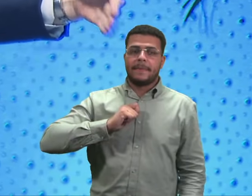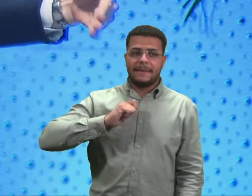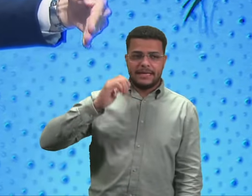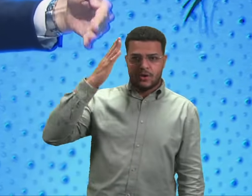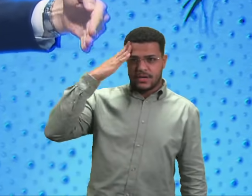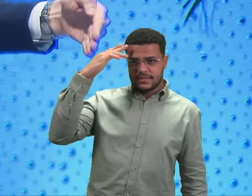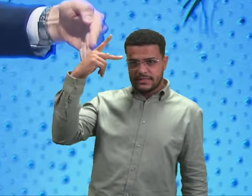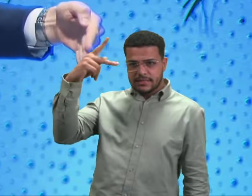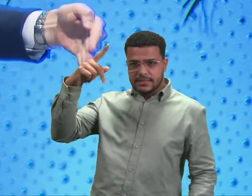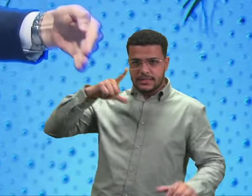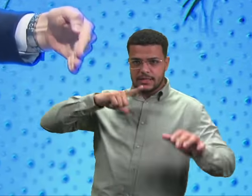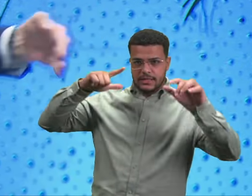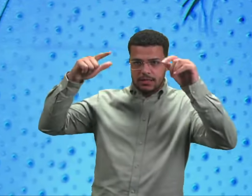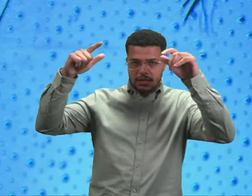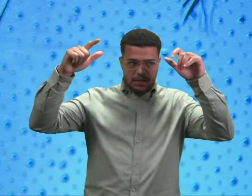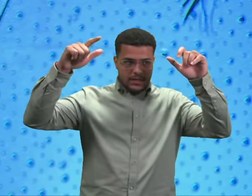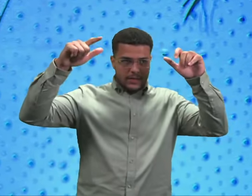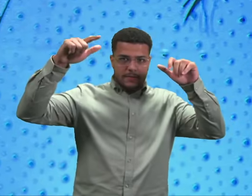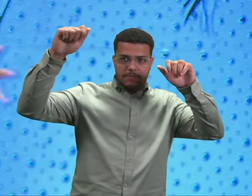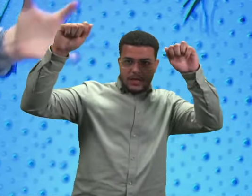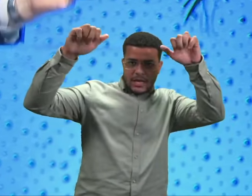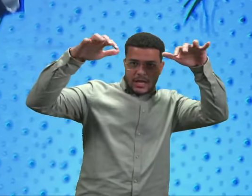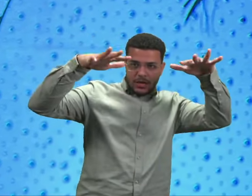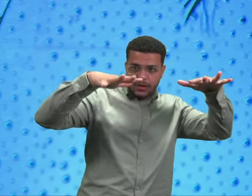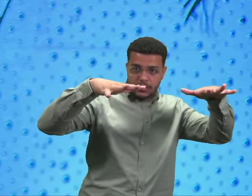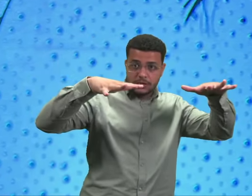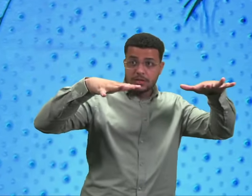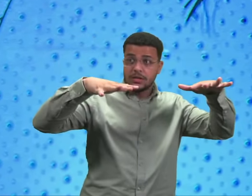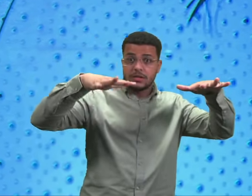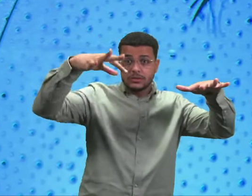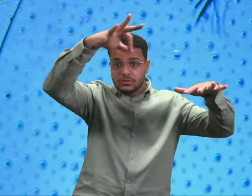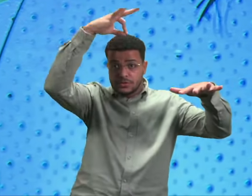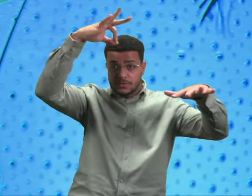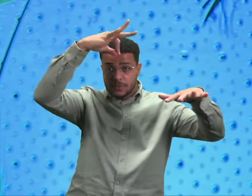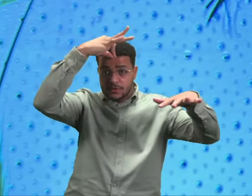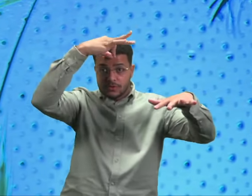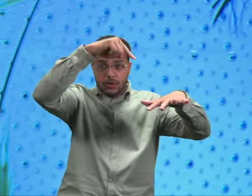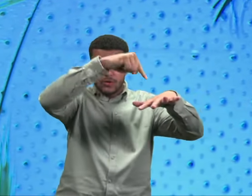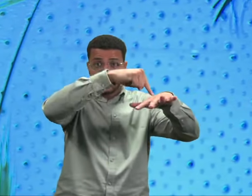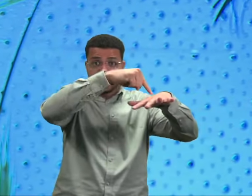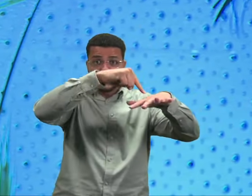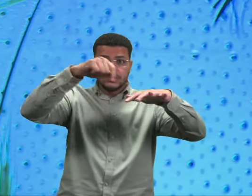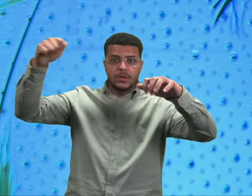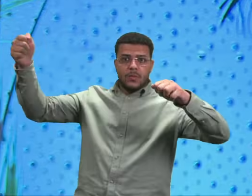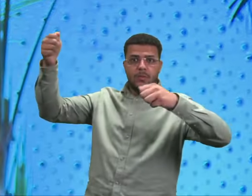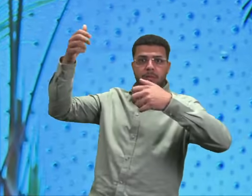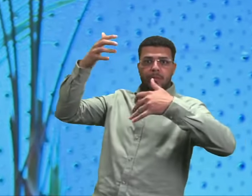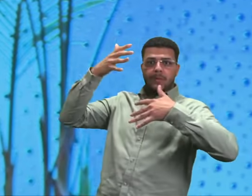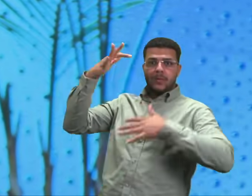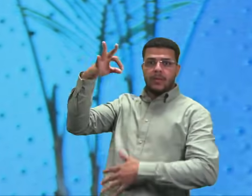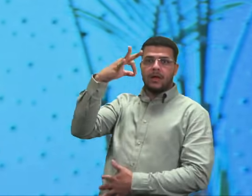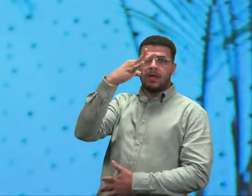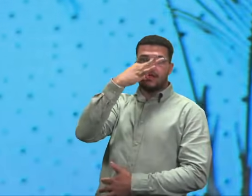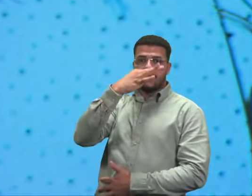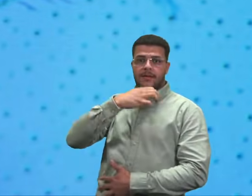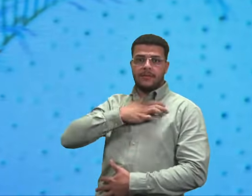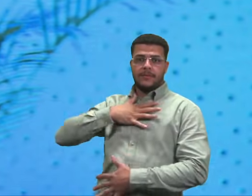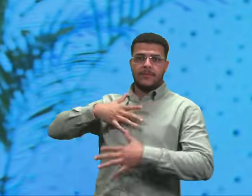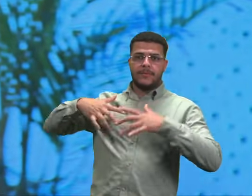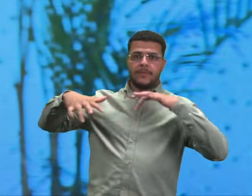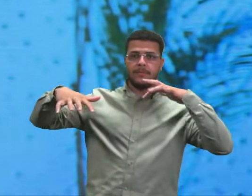lá orando a Deus e pedindo: Senhor, batiza-nos com o teu Espírito,